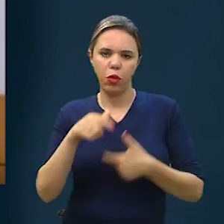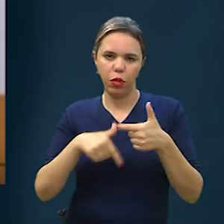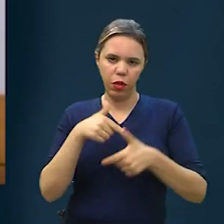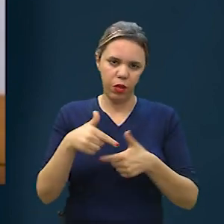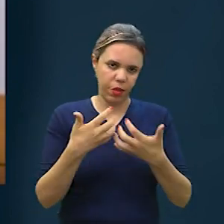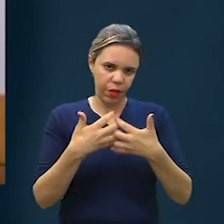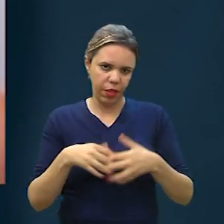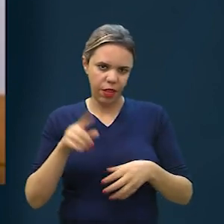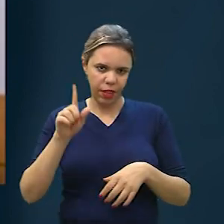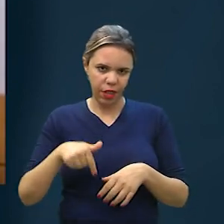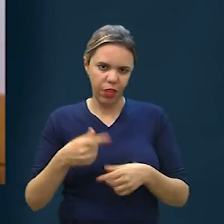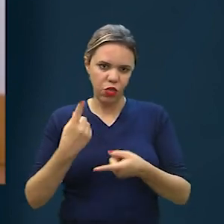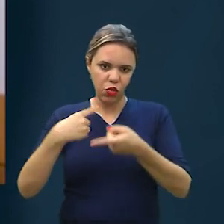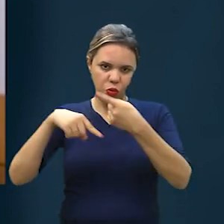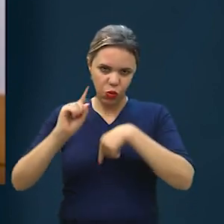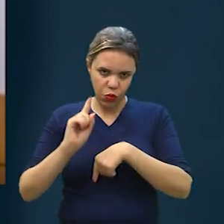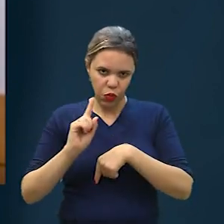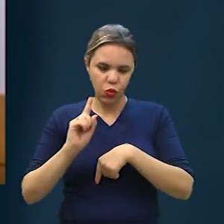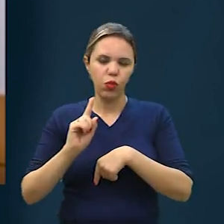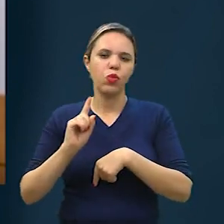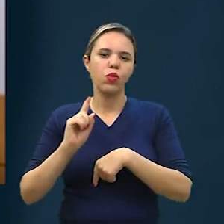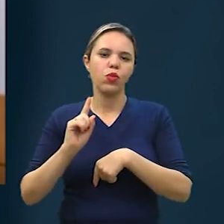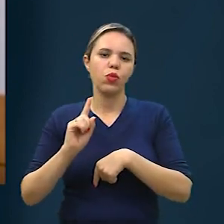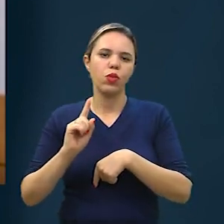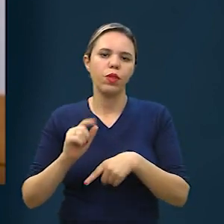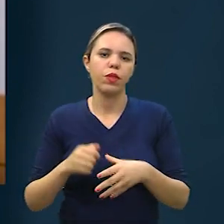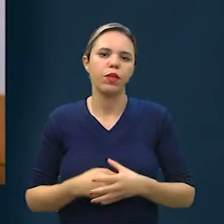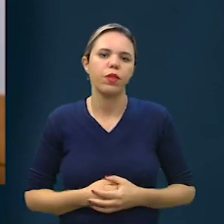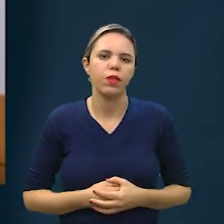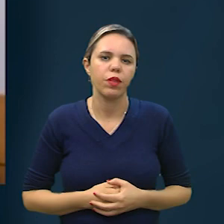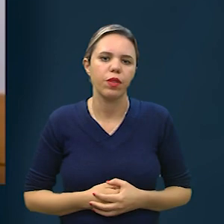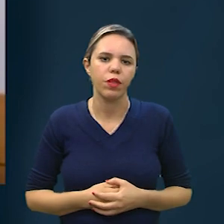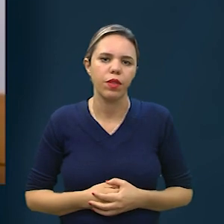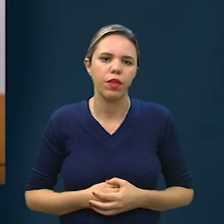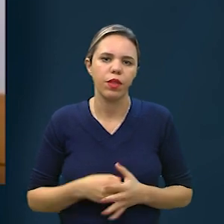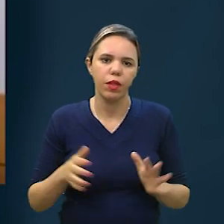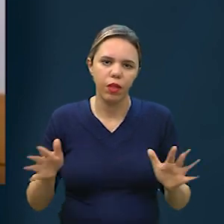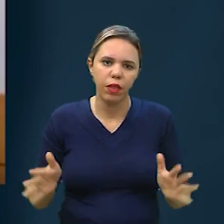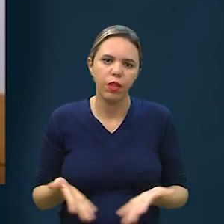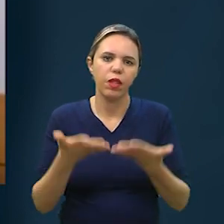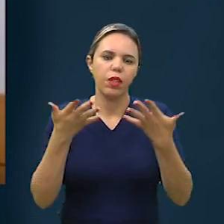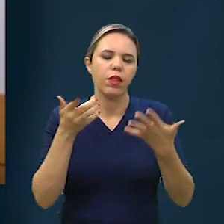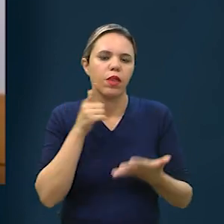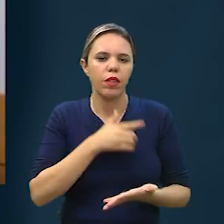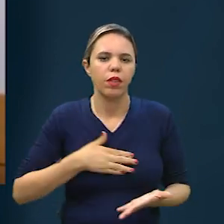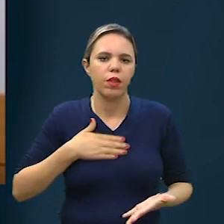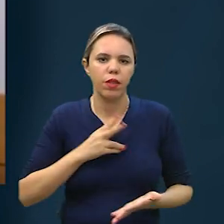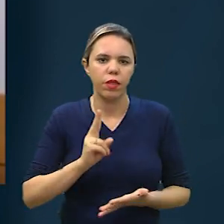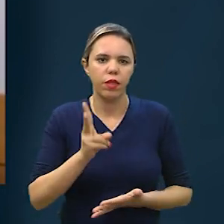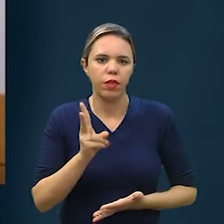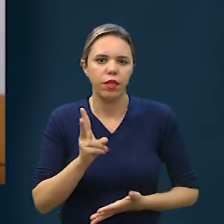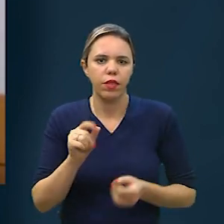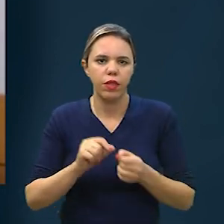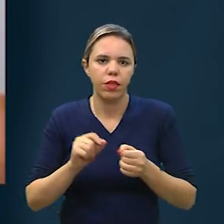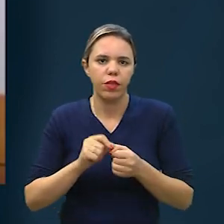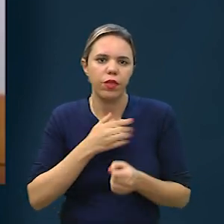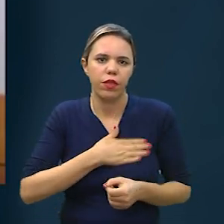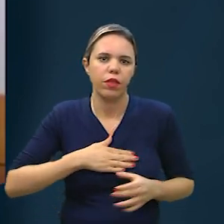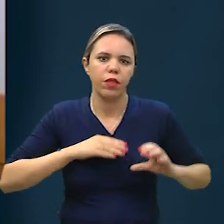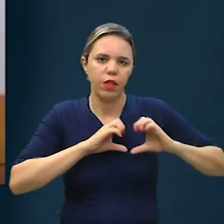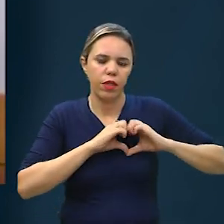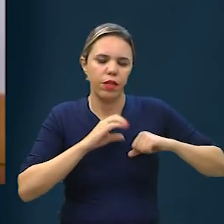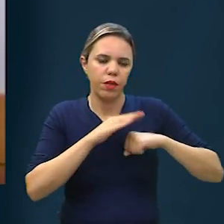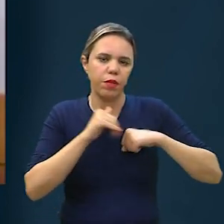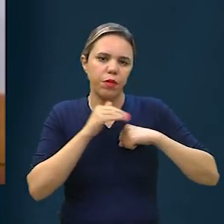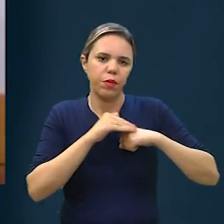bom trabalho é o sucesso, o resultado de um bom trabalho é a prosperidade, porque eu sempre fiz com muito